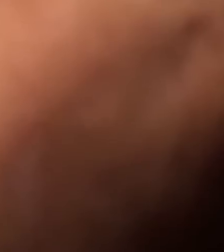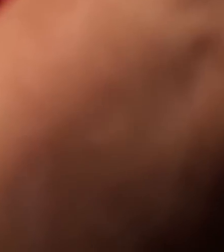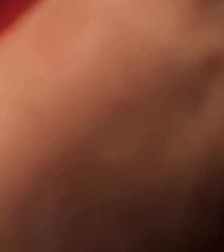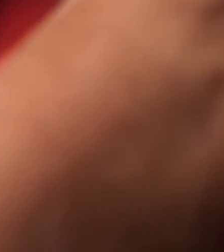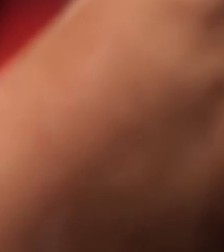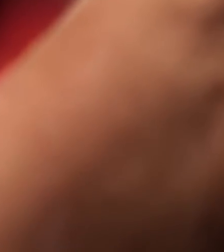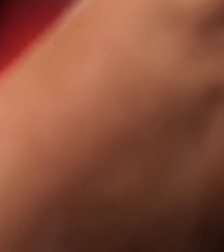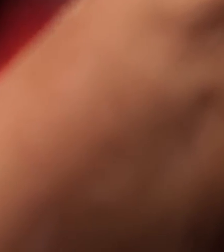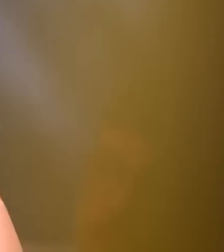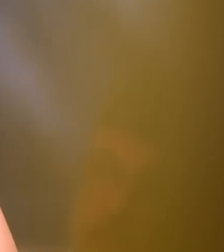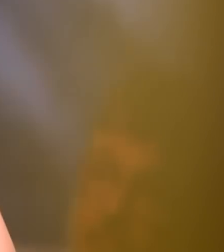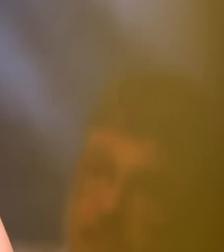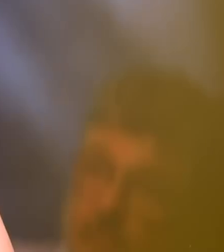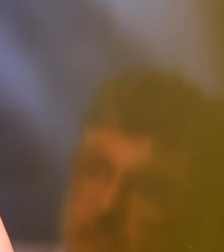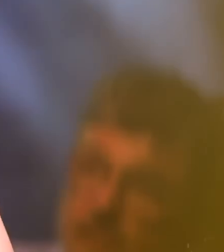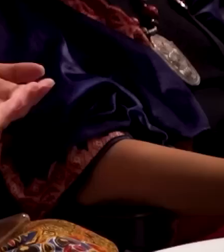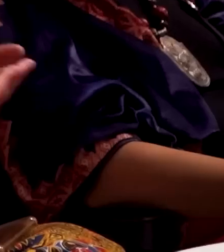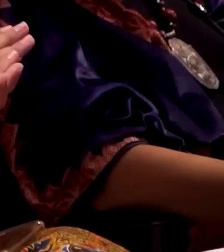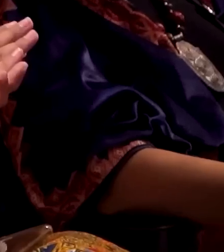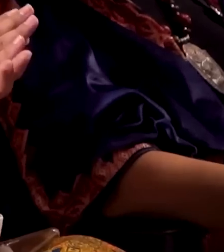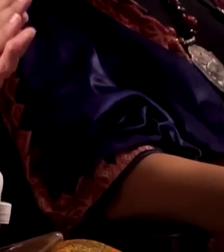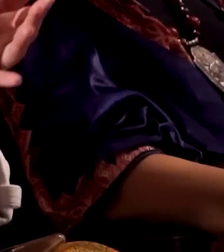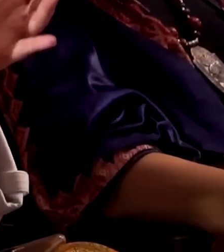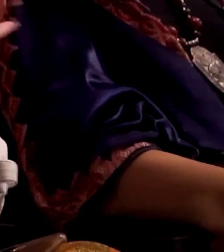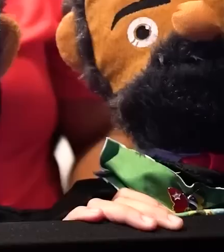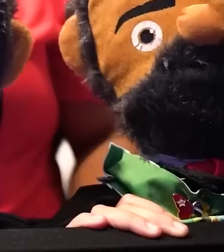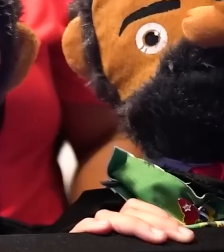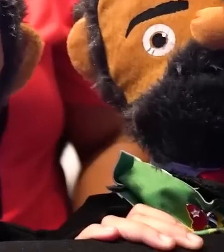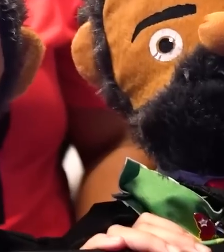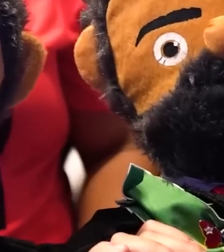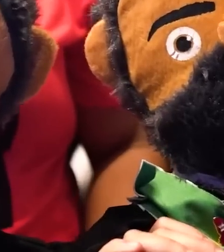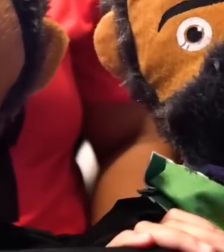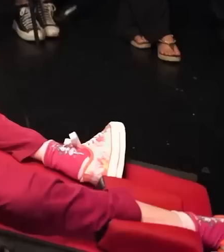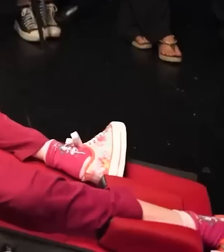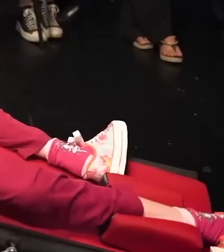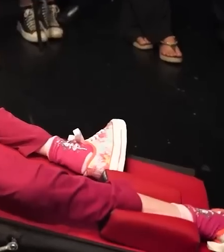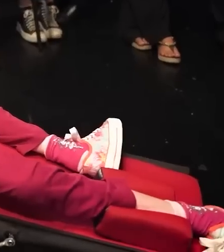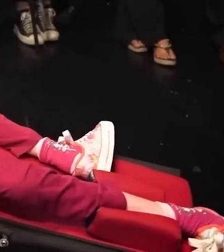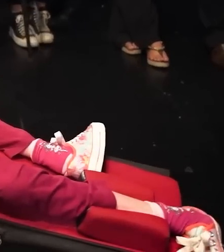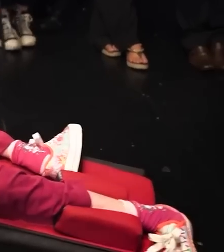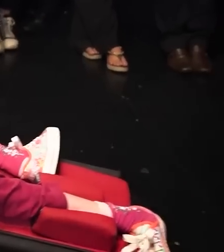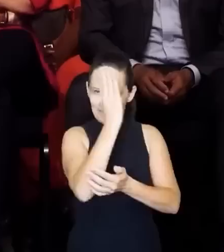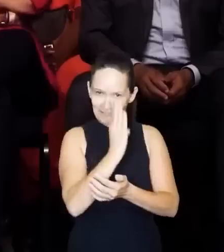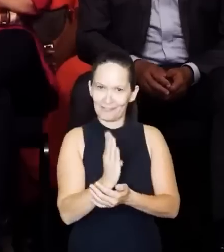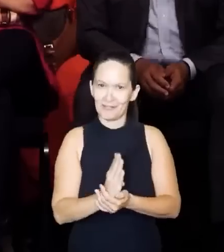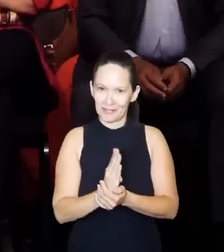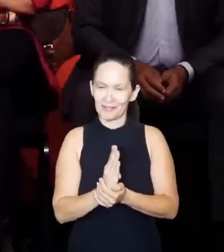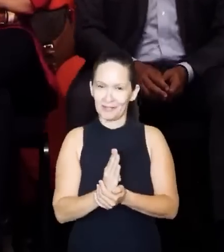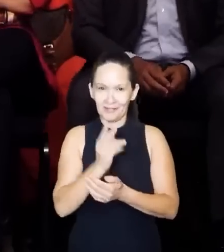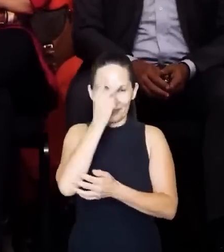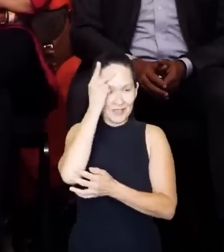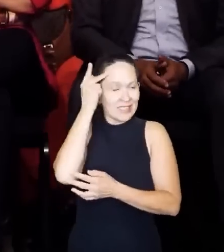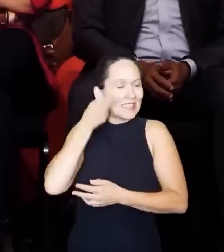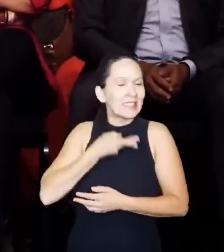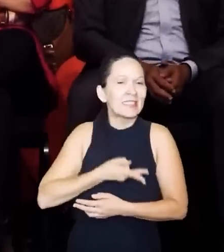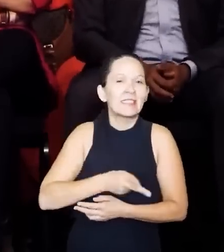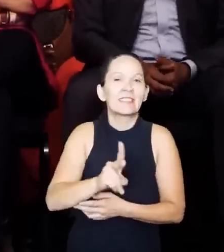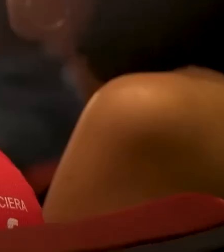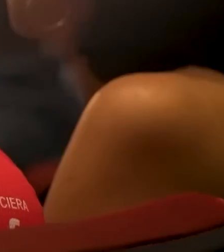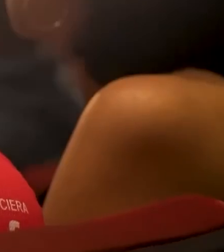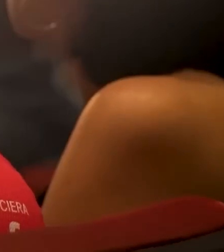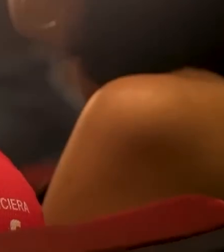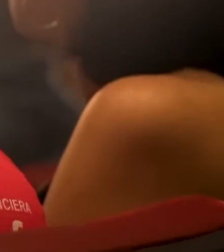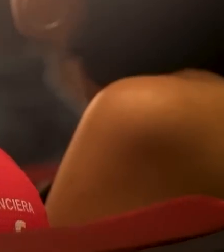O PT é fruto da consciência política da classe trabalhadora brasileira e dos que sempre foram excluídos ao longo